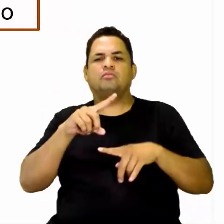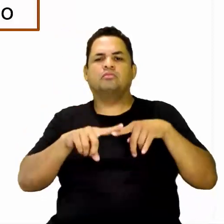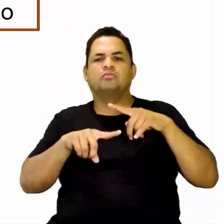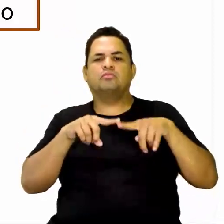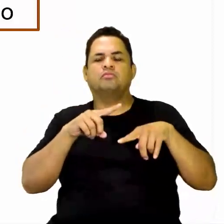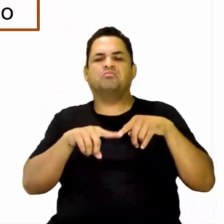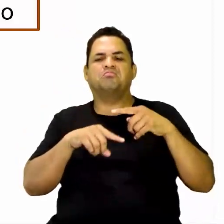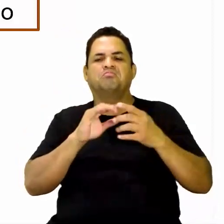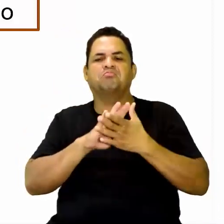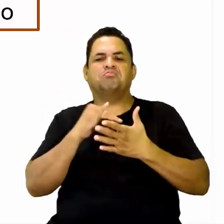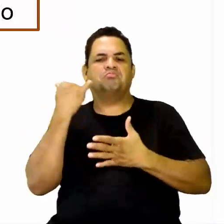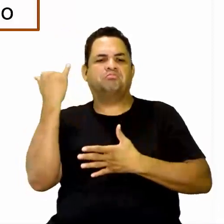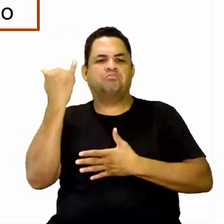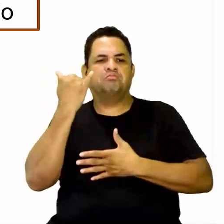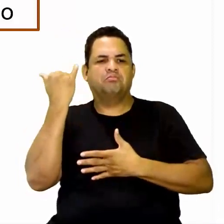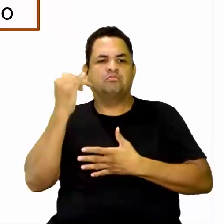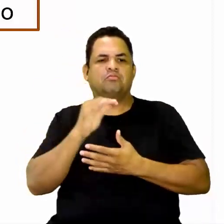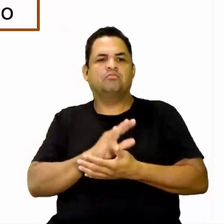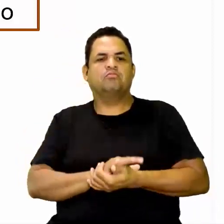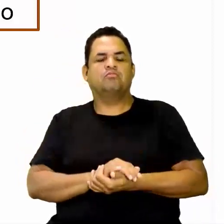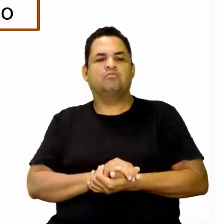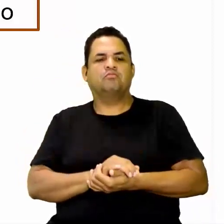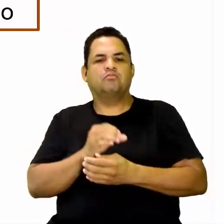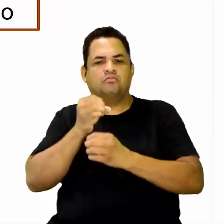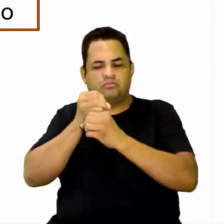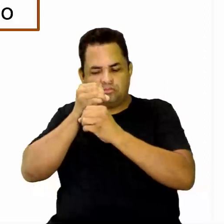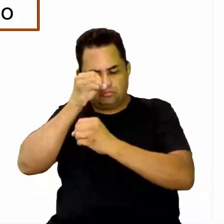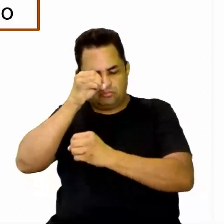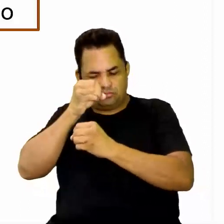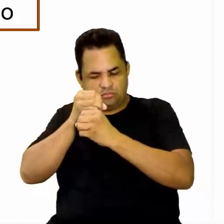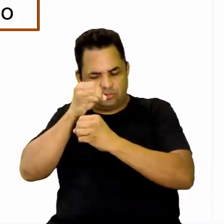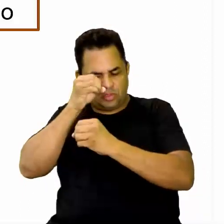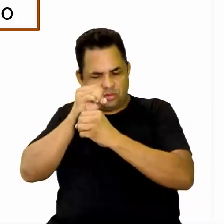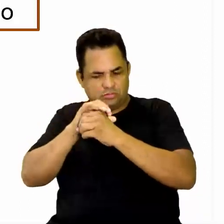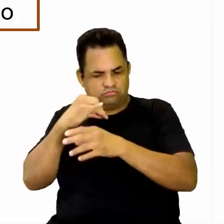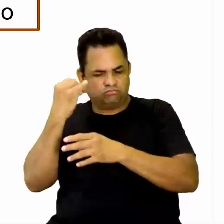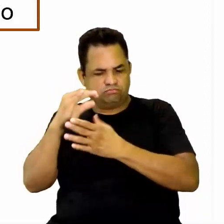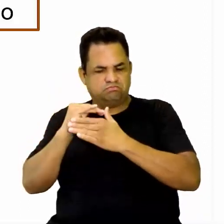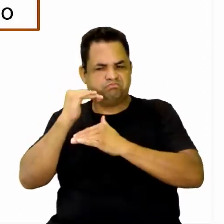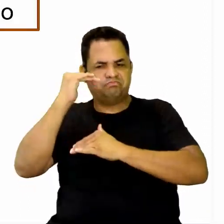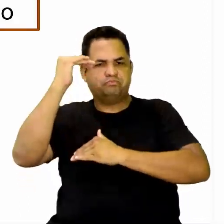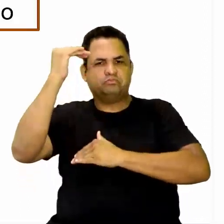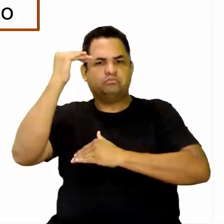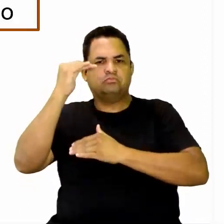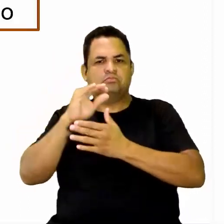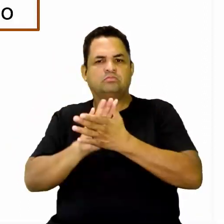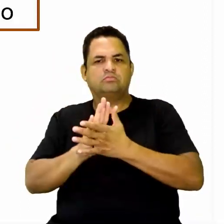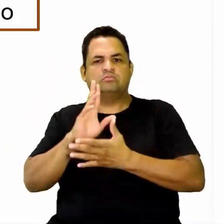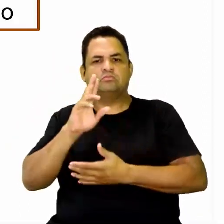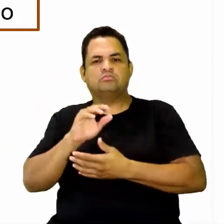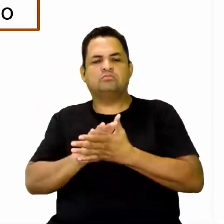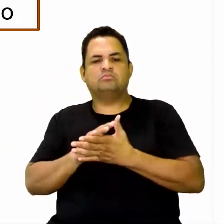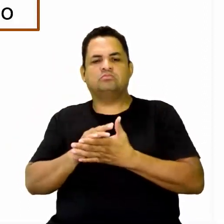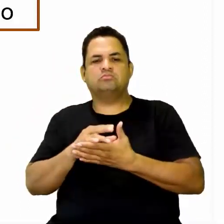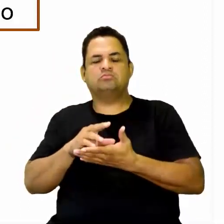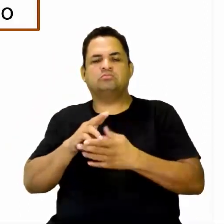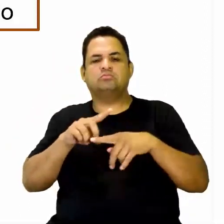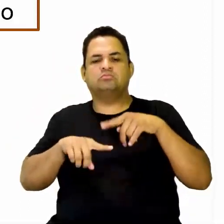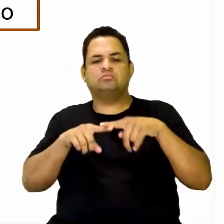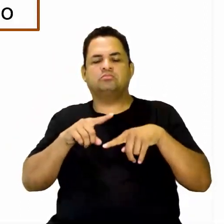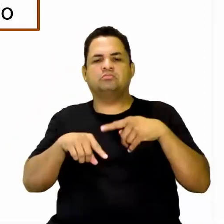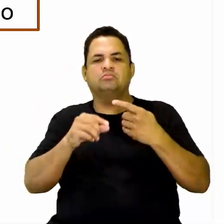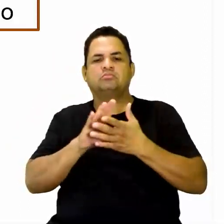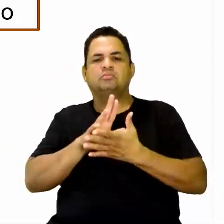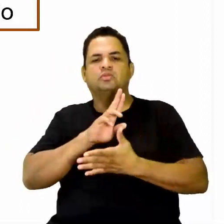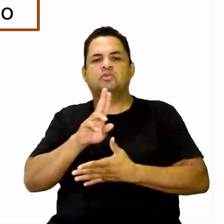aparelhos sofisticados: o ultramicroscópio e um aparelho ou instrumento denominado